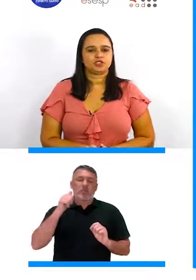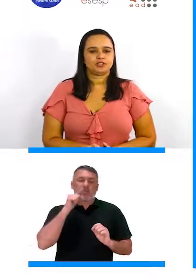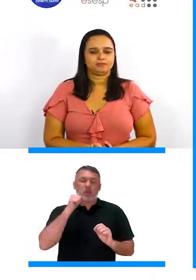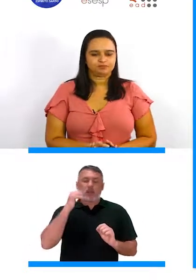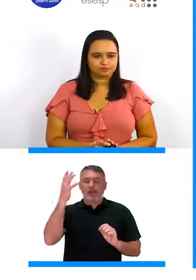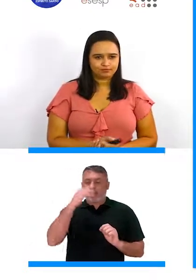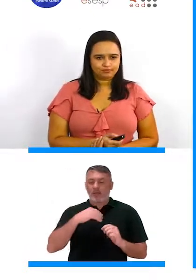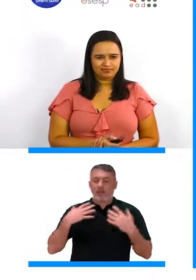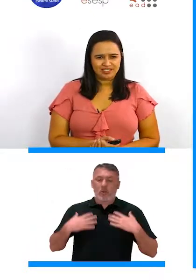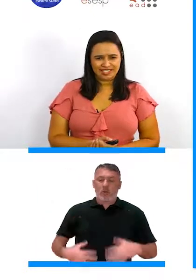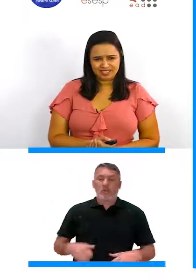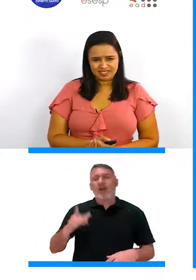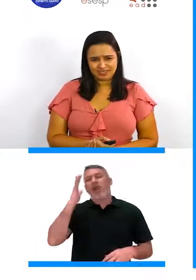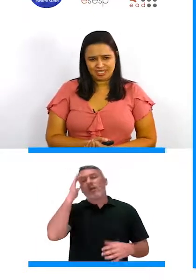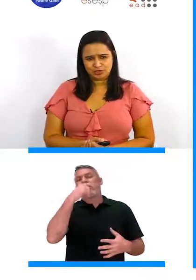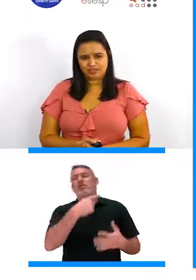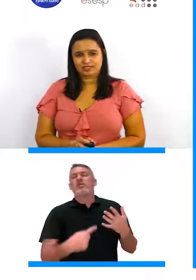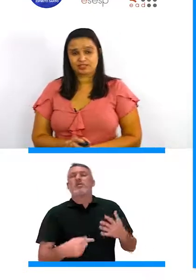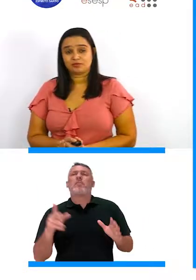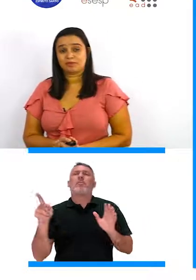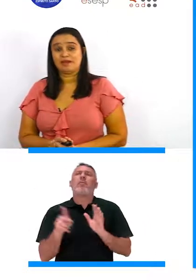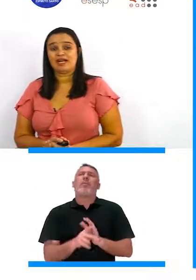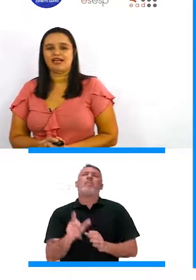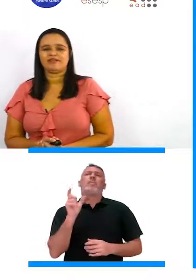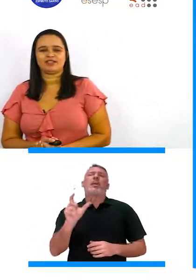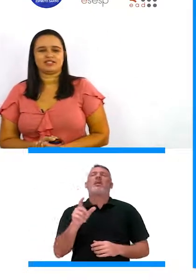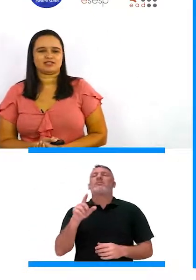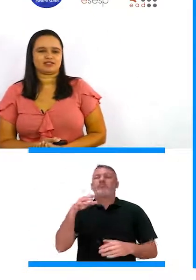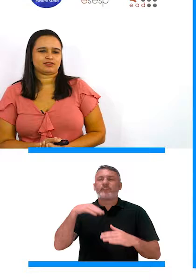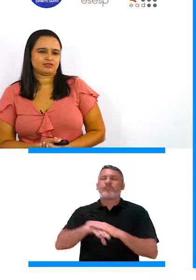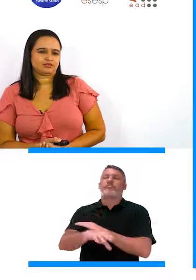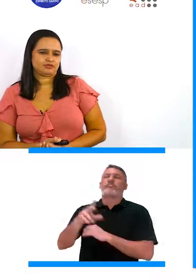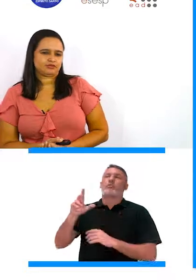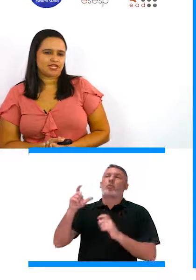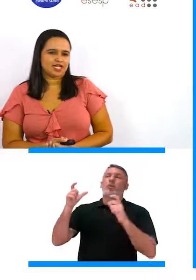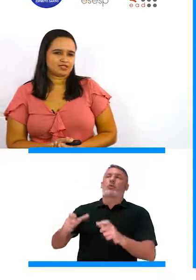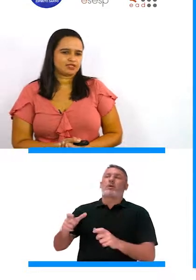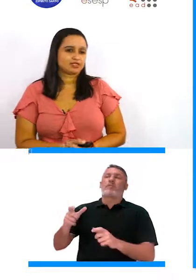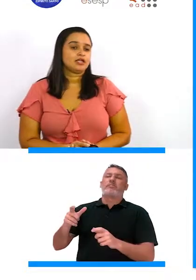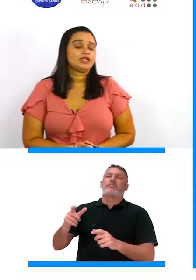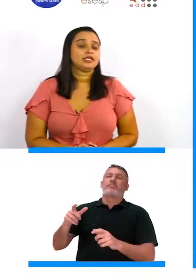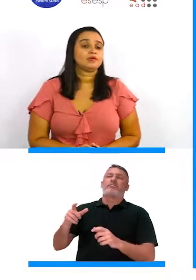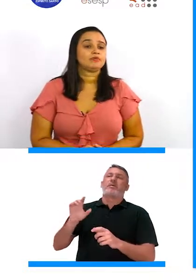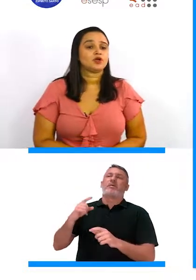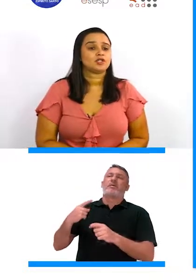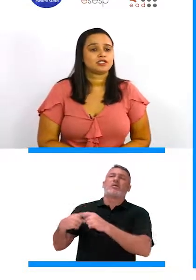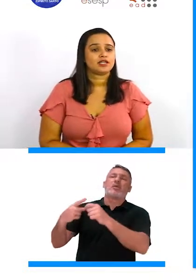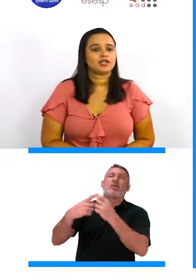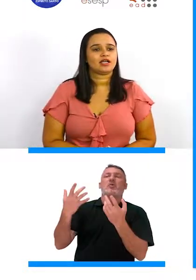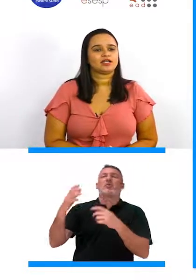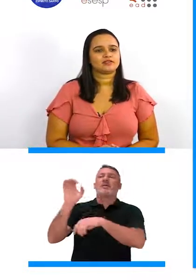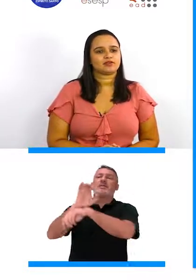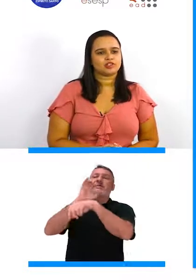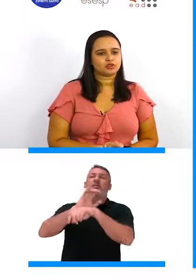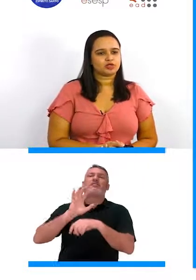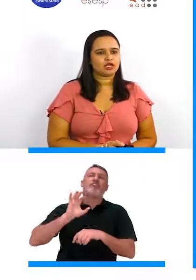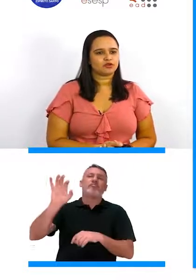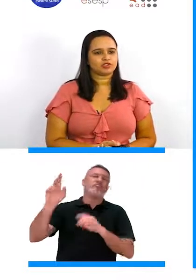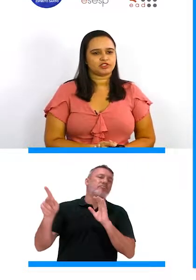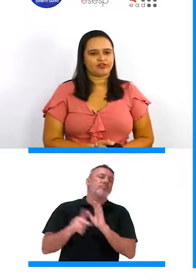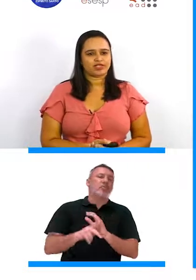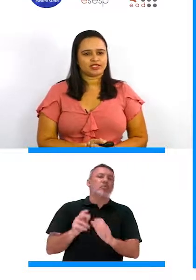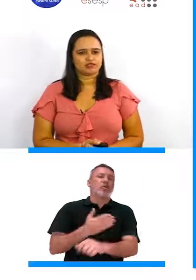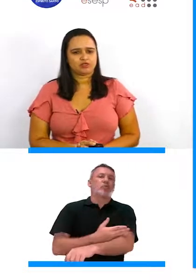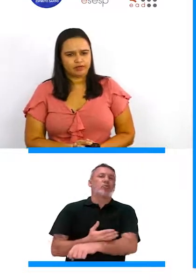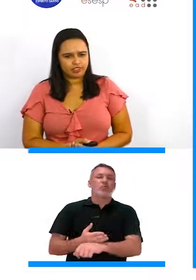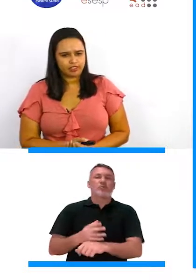de chita. O que vocês acham aí que tem uma palavra nessas frases que mostra a questão regional, ou